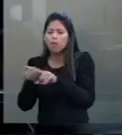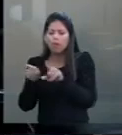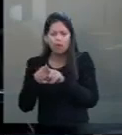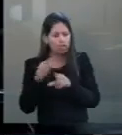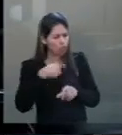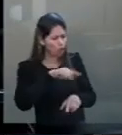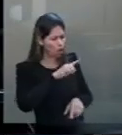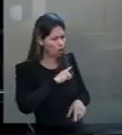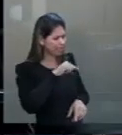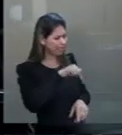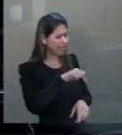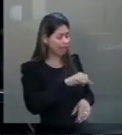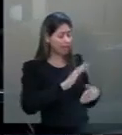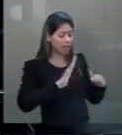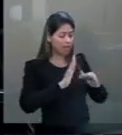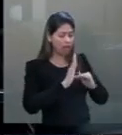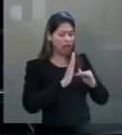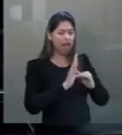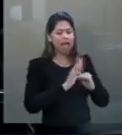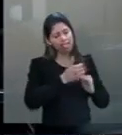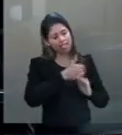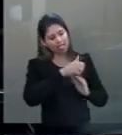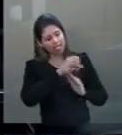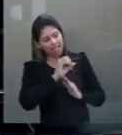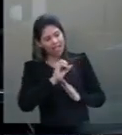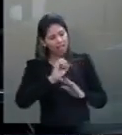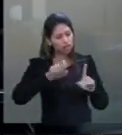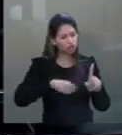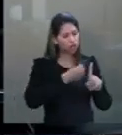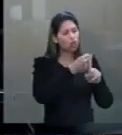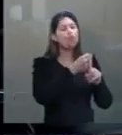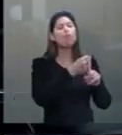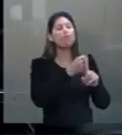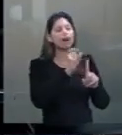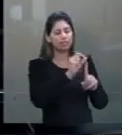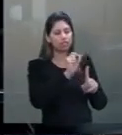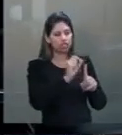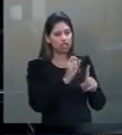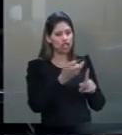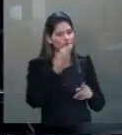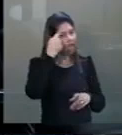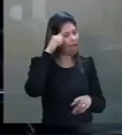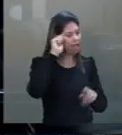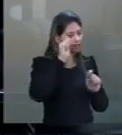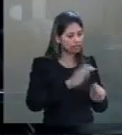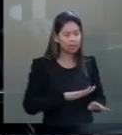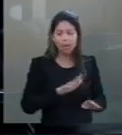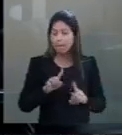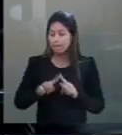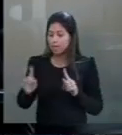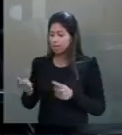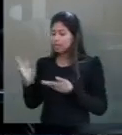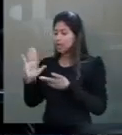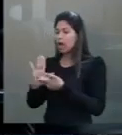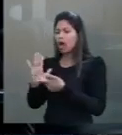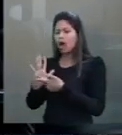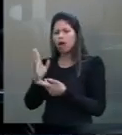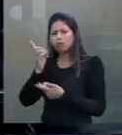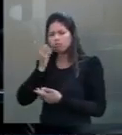nesses últimos 2 anos e a Câmara não delibera? Vamos em frente. Nesse